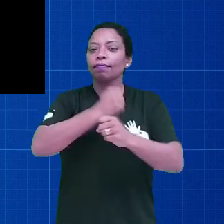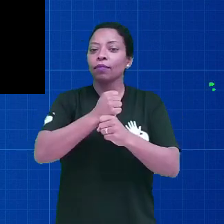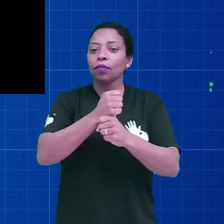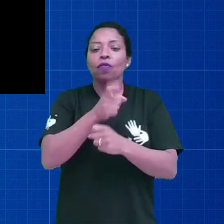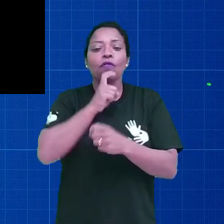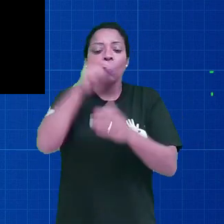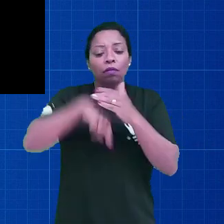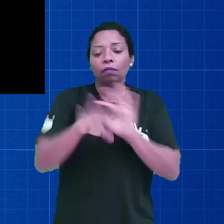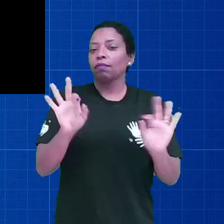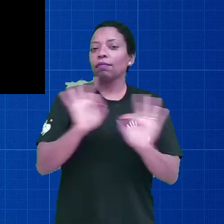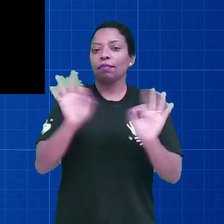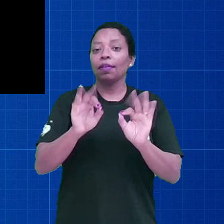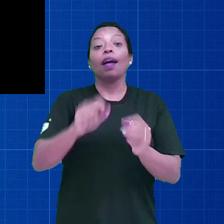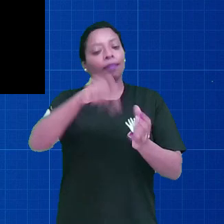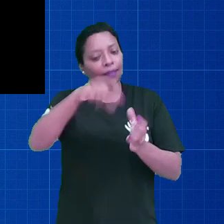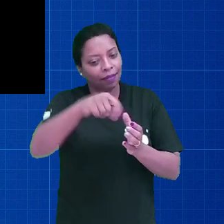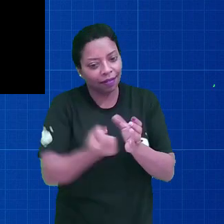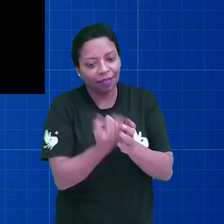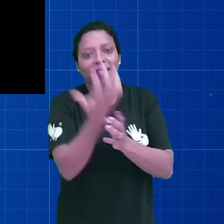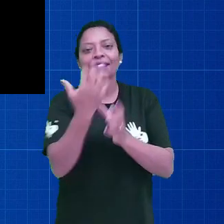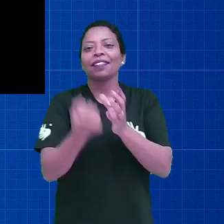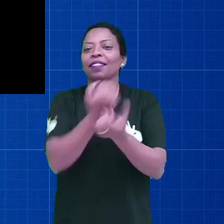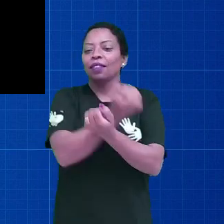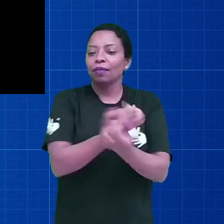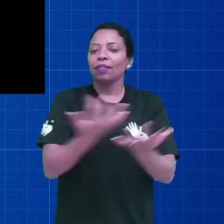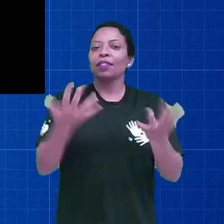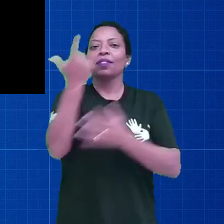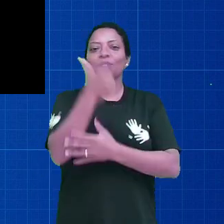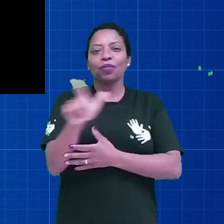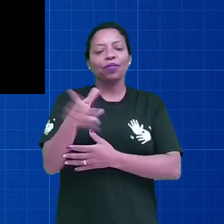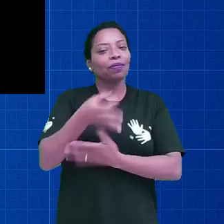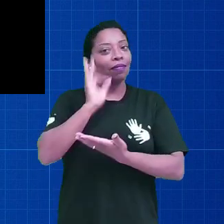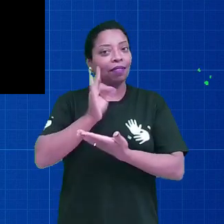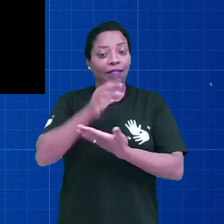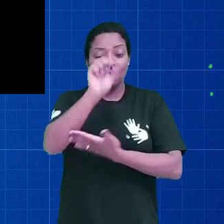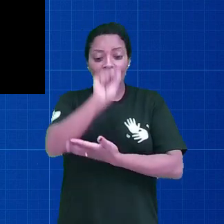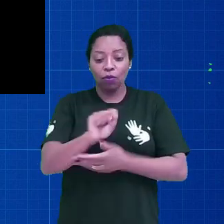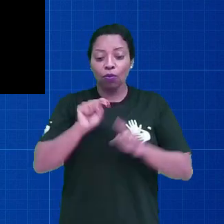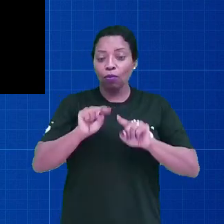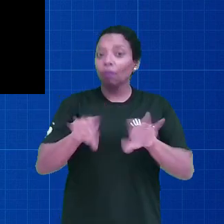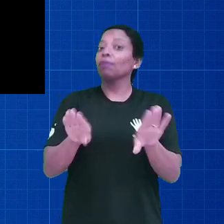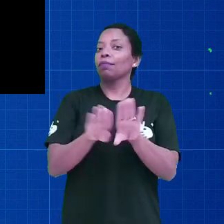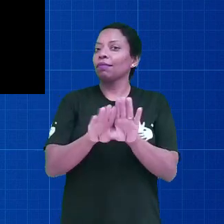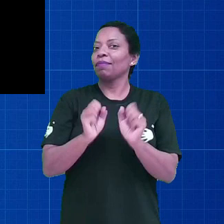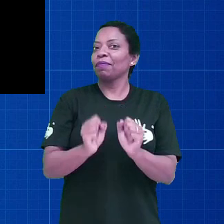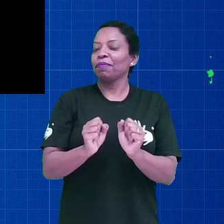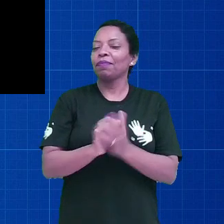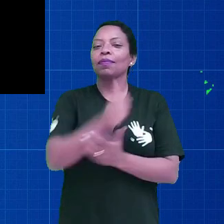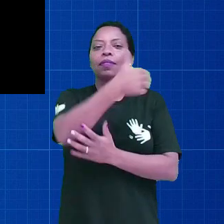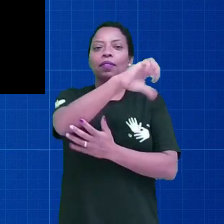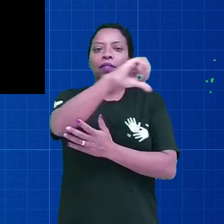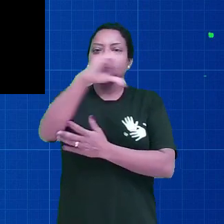plantando café de novo, né, em direção, né, no sentido sul aqui. Na década de